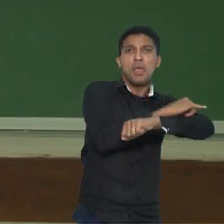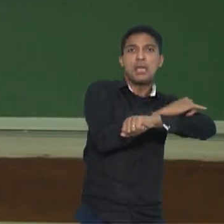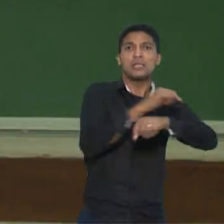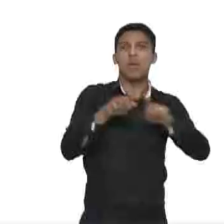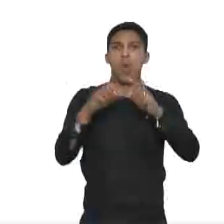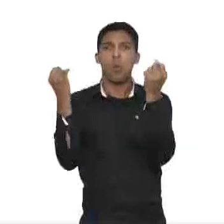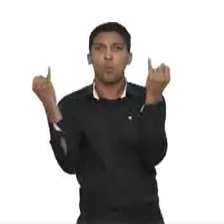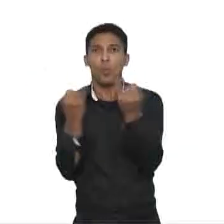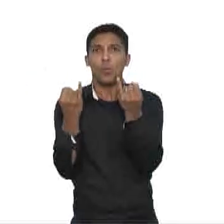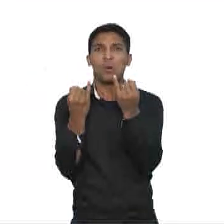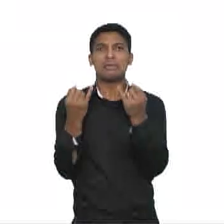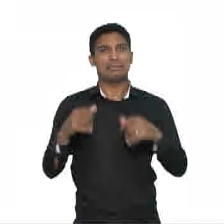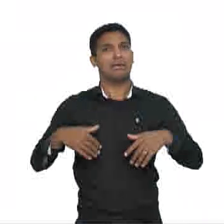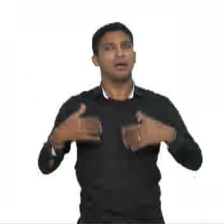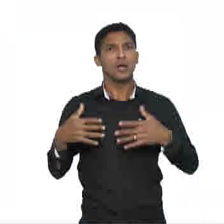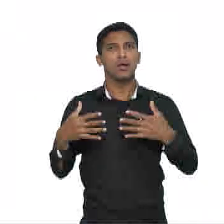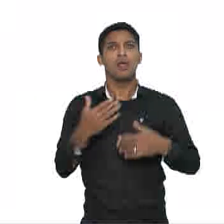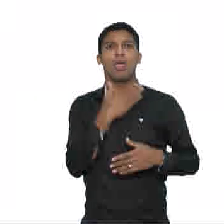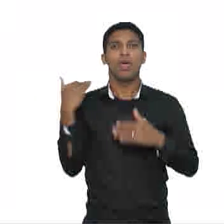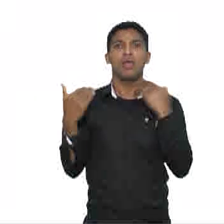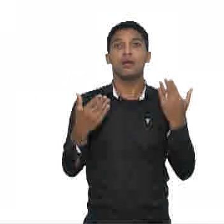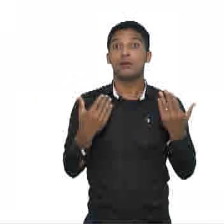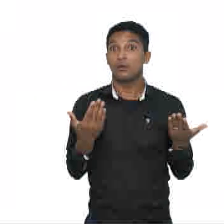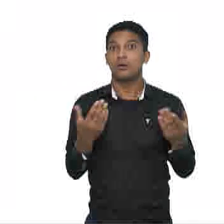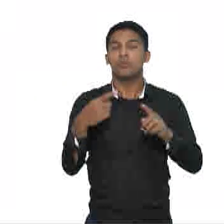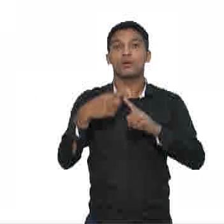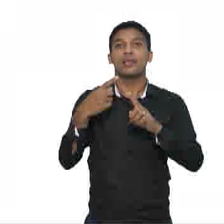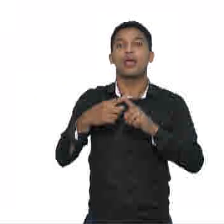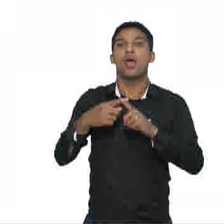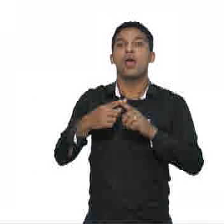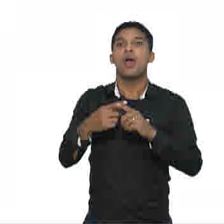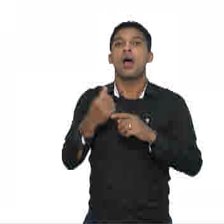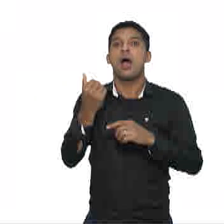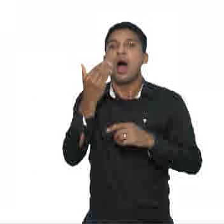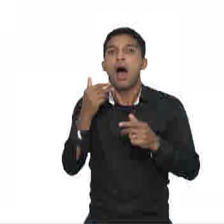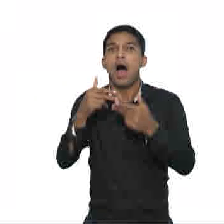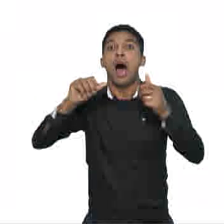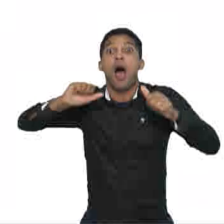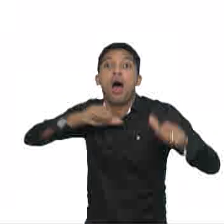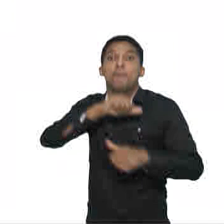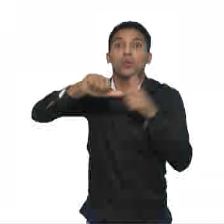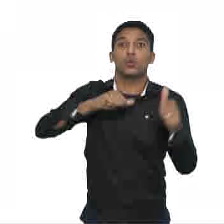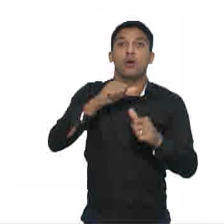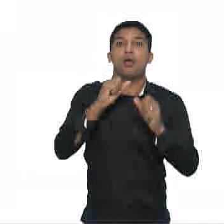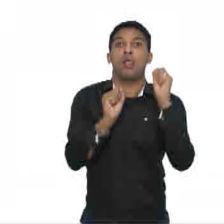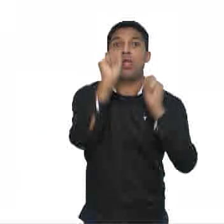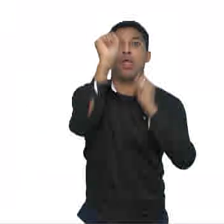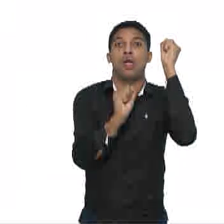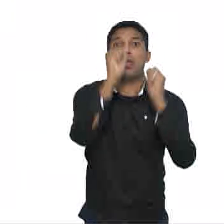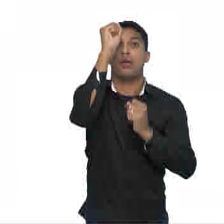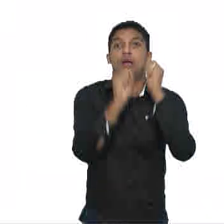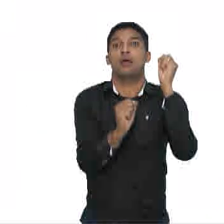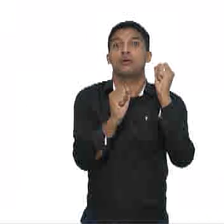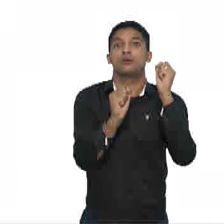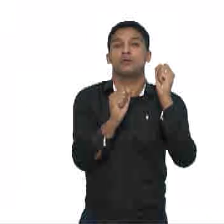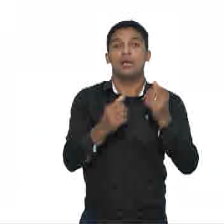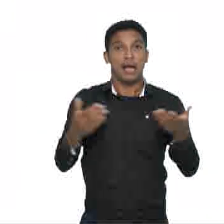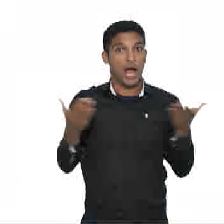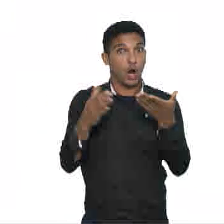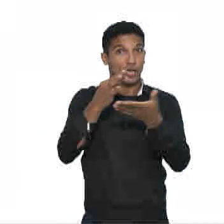Com base nesta citação antagônica que eu acabei de citar, elabore um texto que explique os resultados